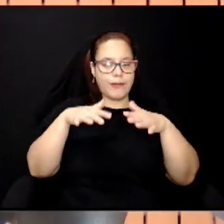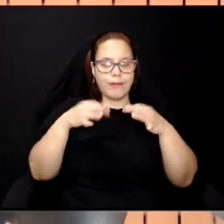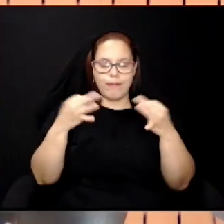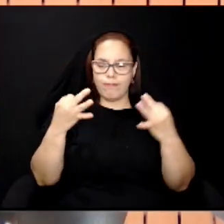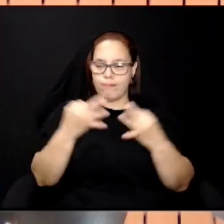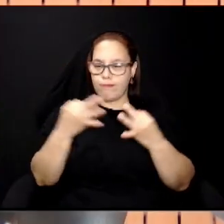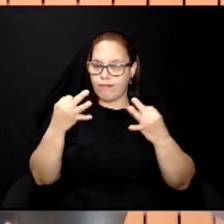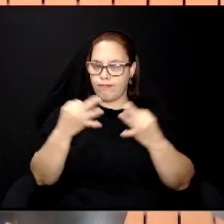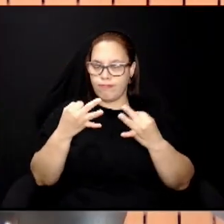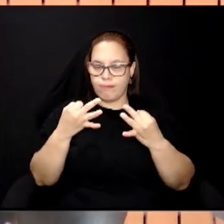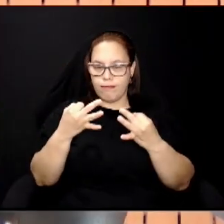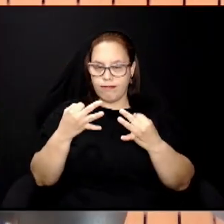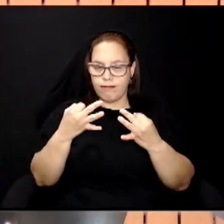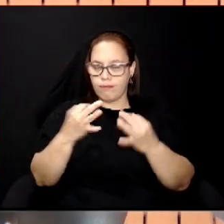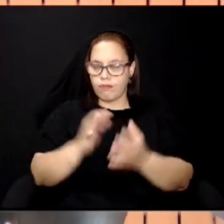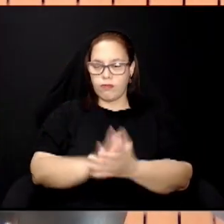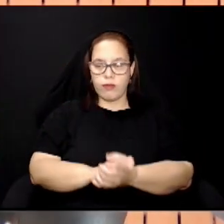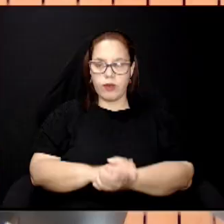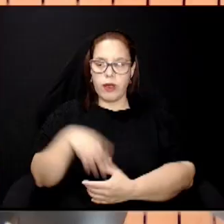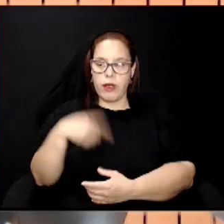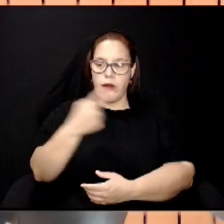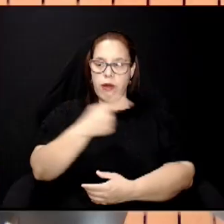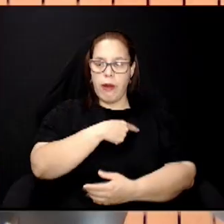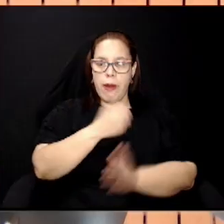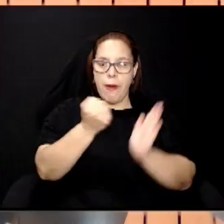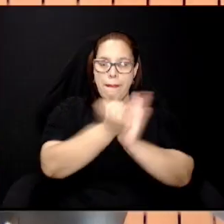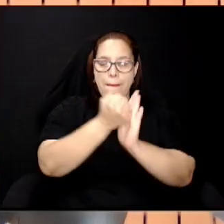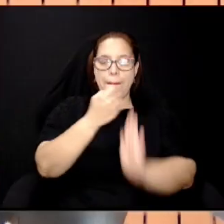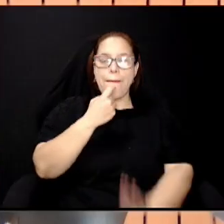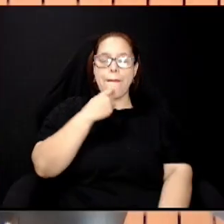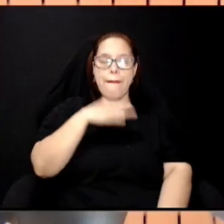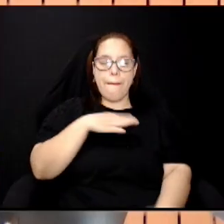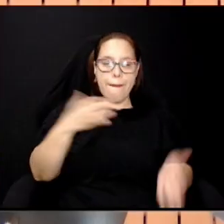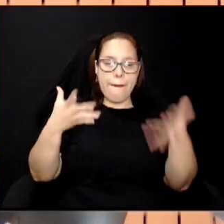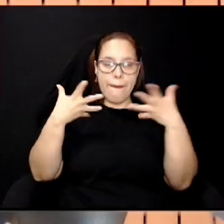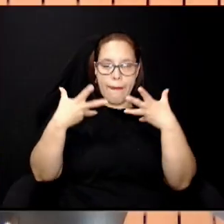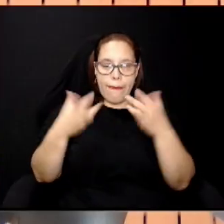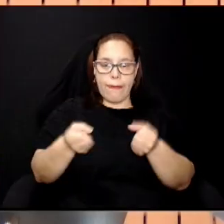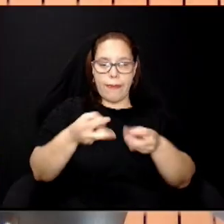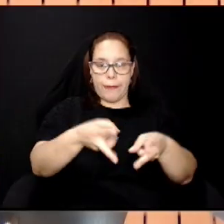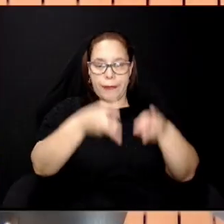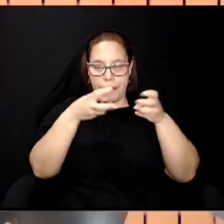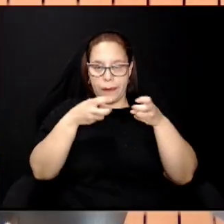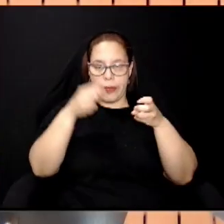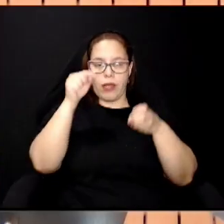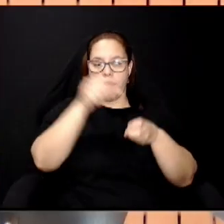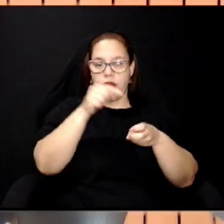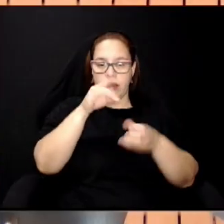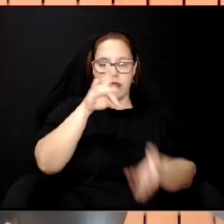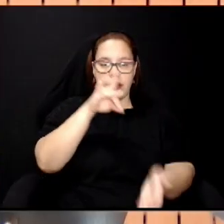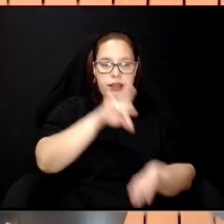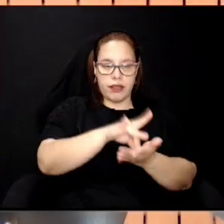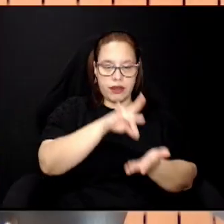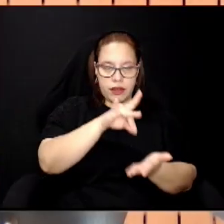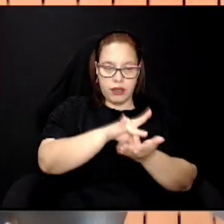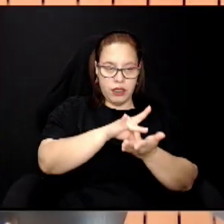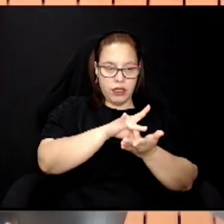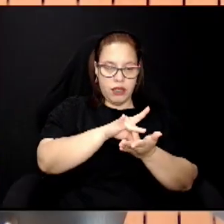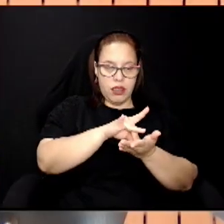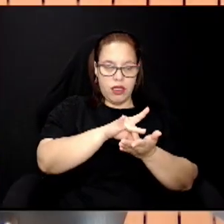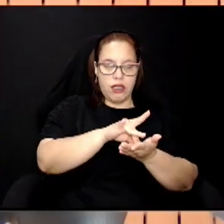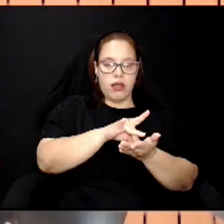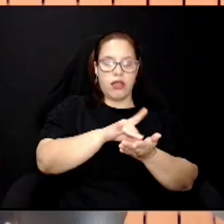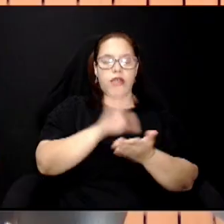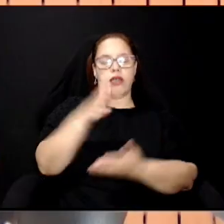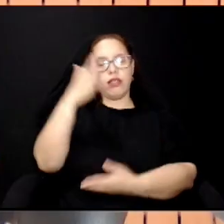nossa cidade. Hoje, Campinas reconhece oficialmente aquilo que já